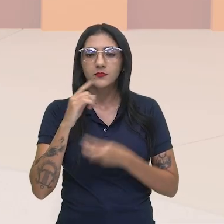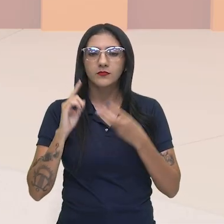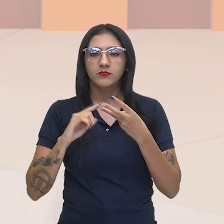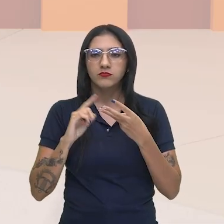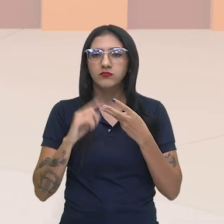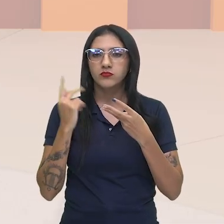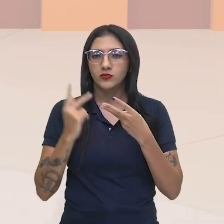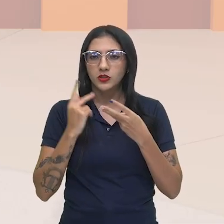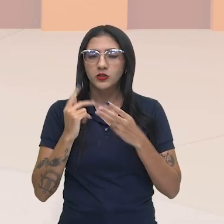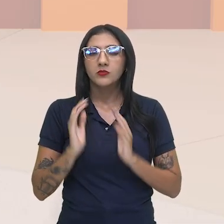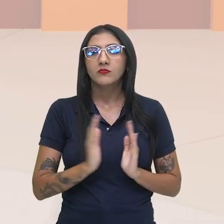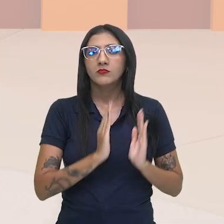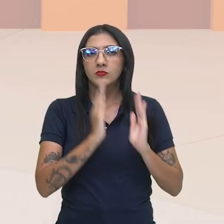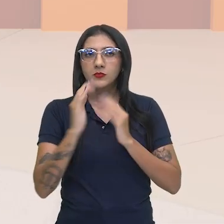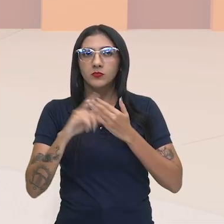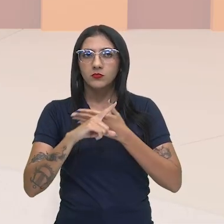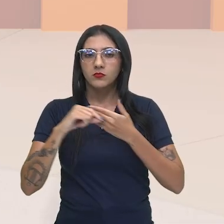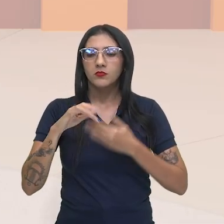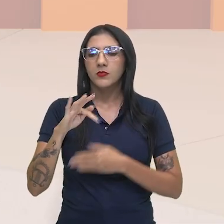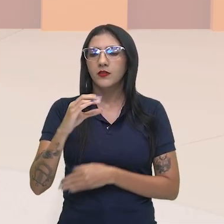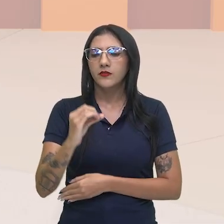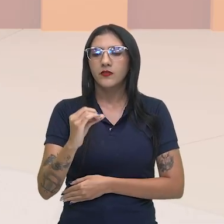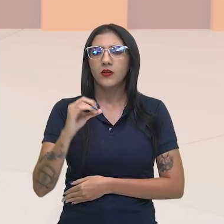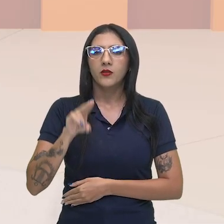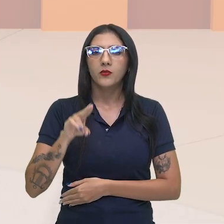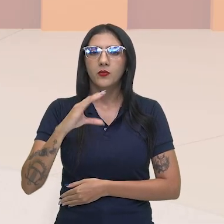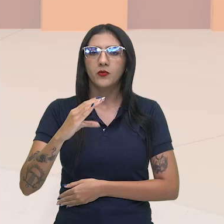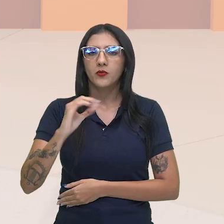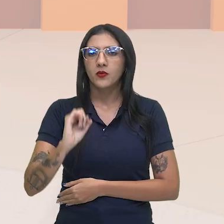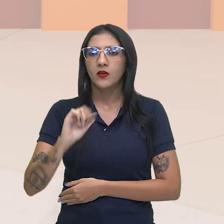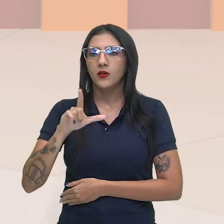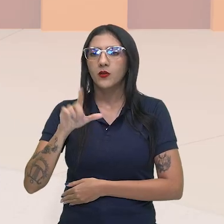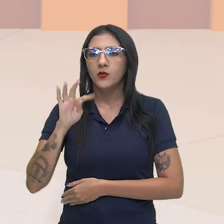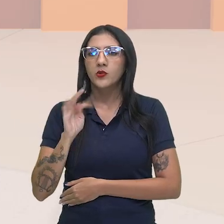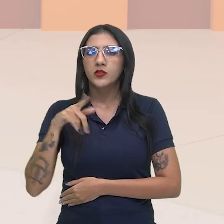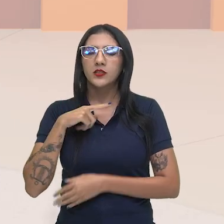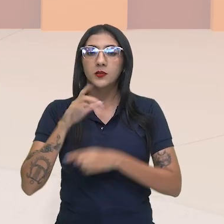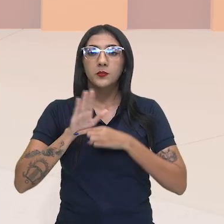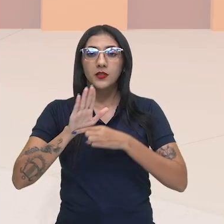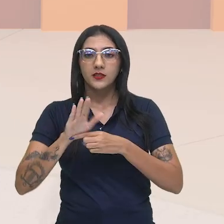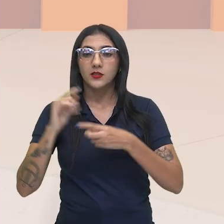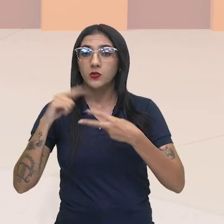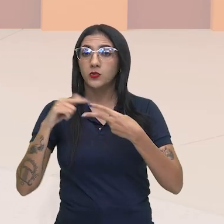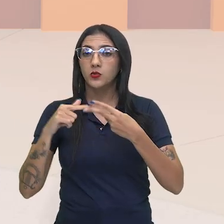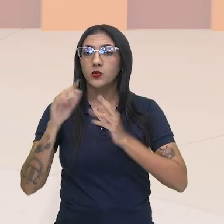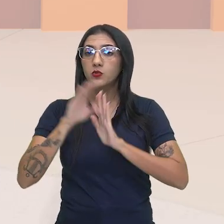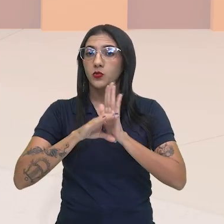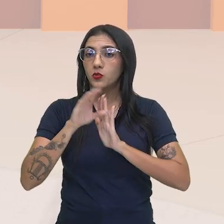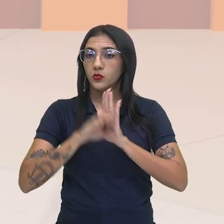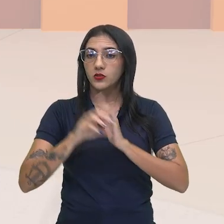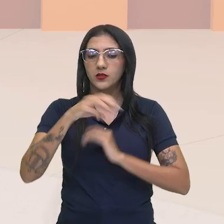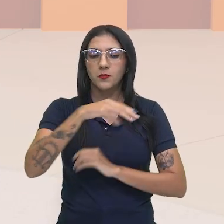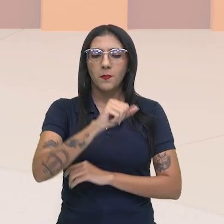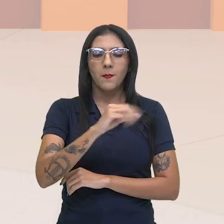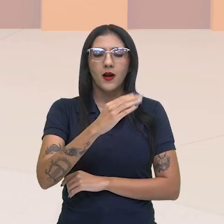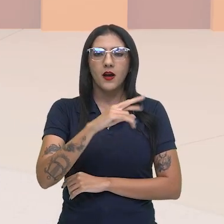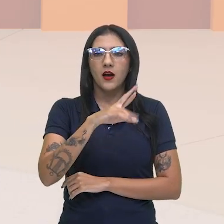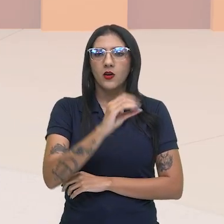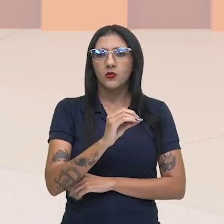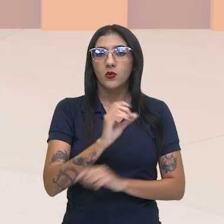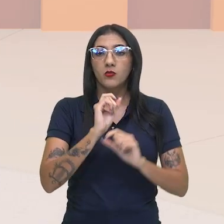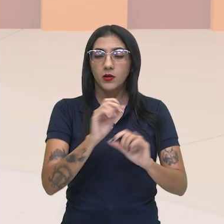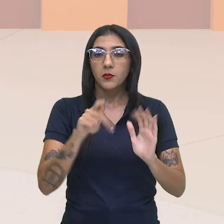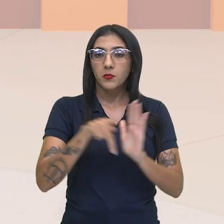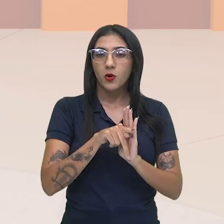por Michel Foucault, né, que traz para nós a concepção da macrofísica do poder. O macro é o poder